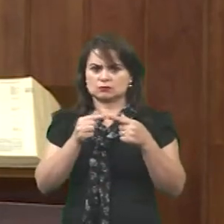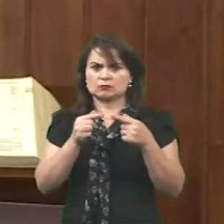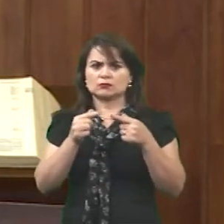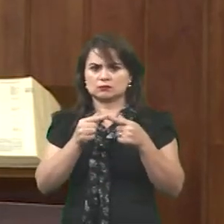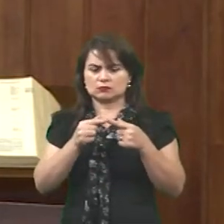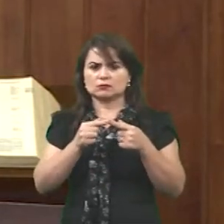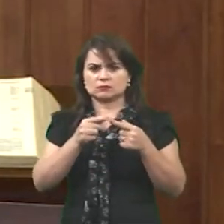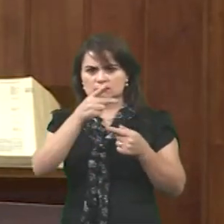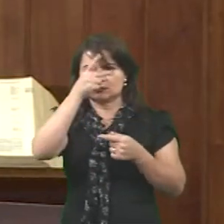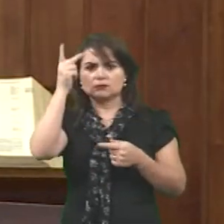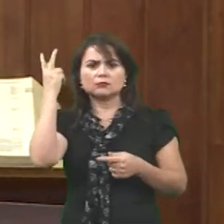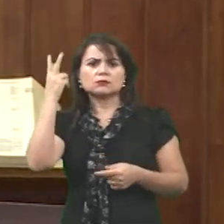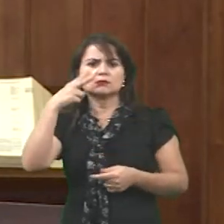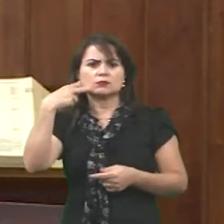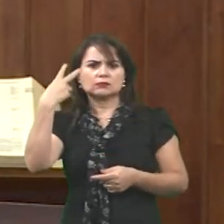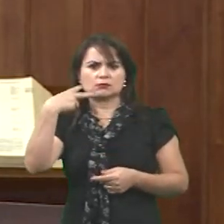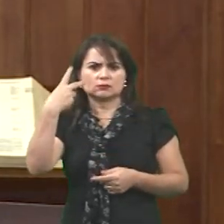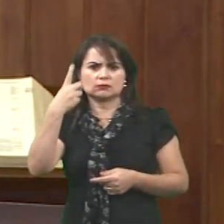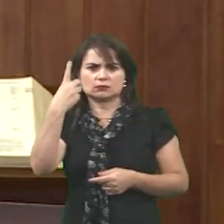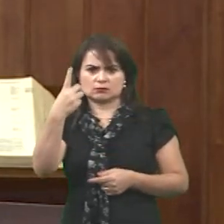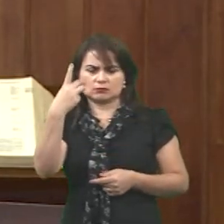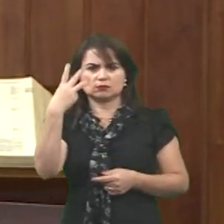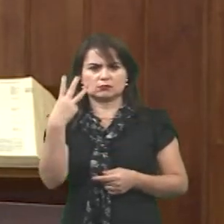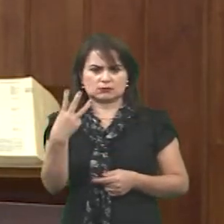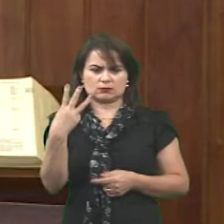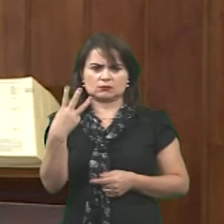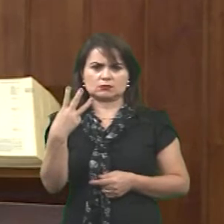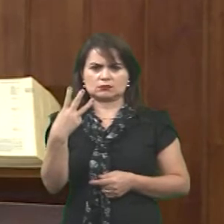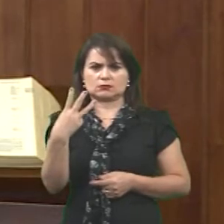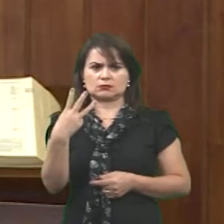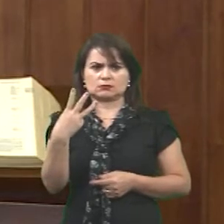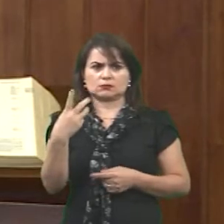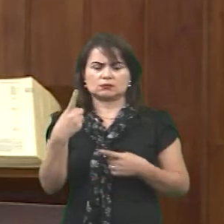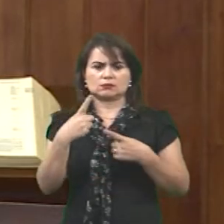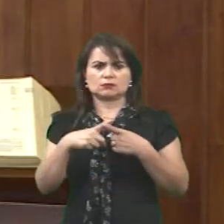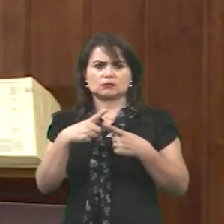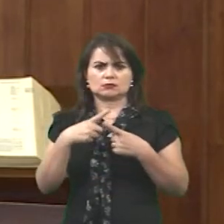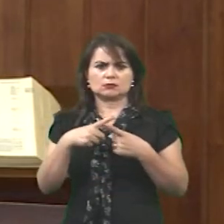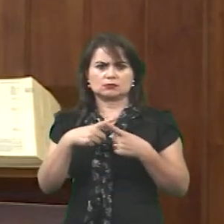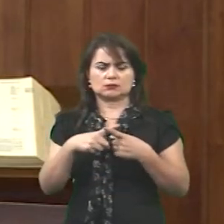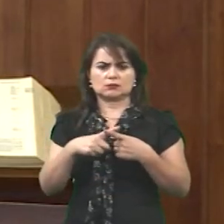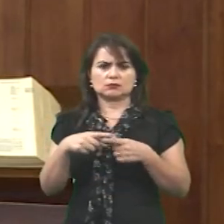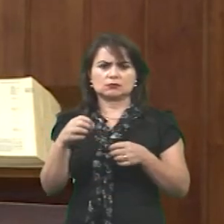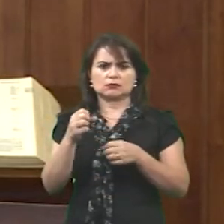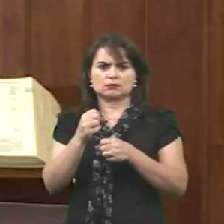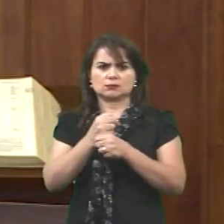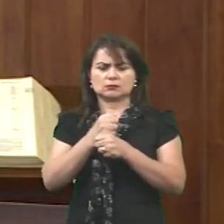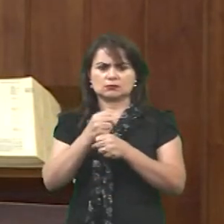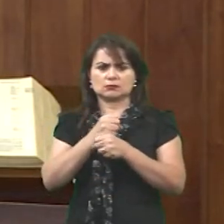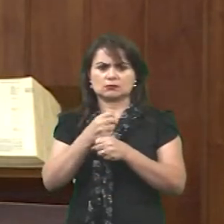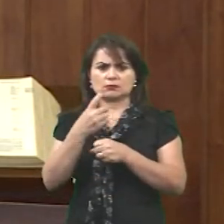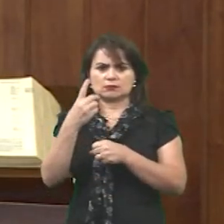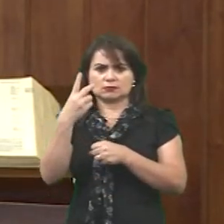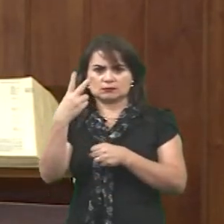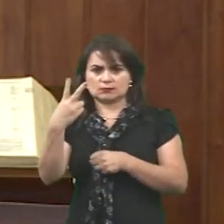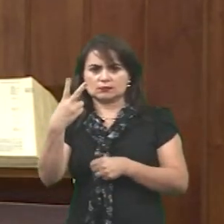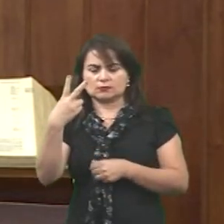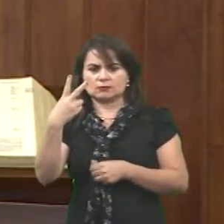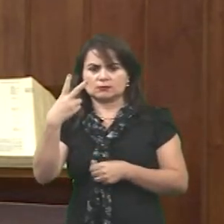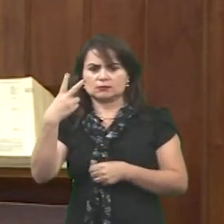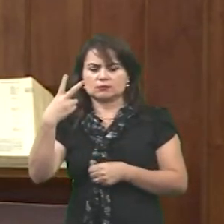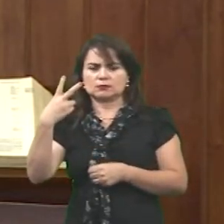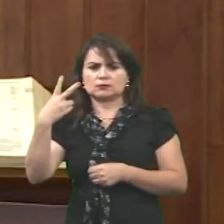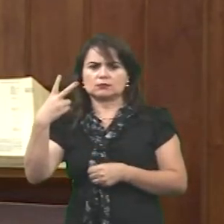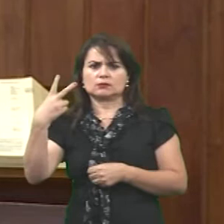13 para que Marília não tenha a partir da eleição de 2019 de 20 a